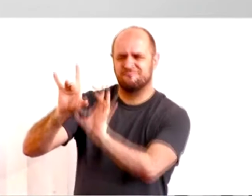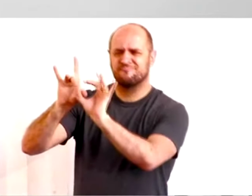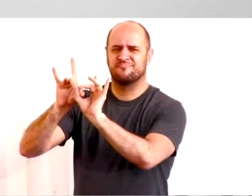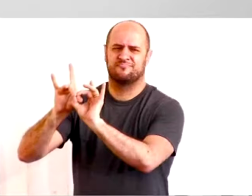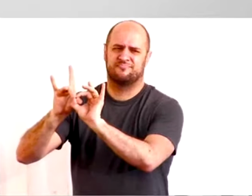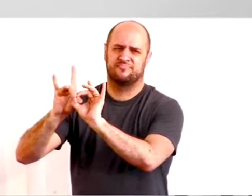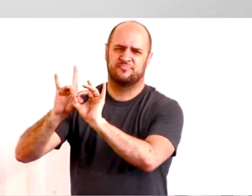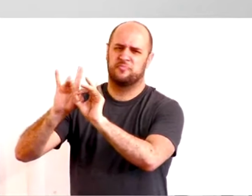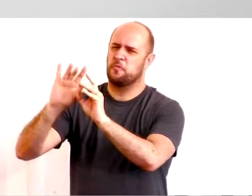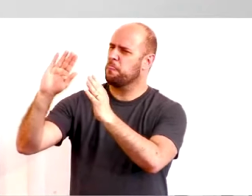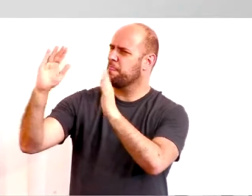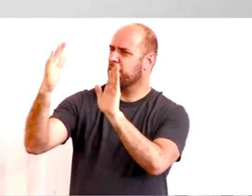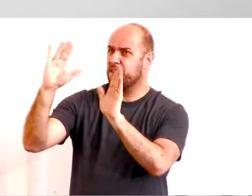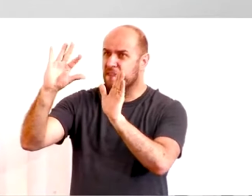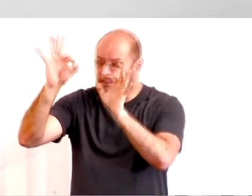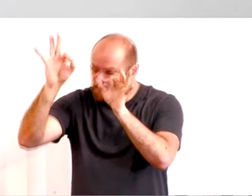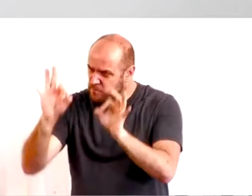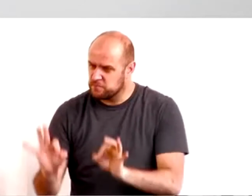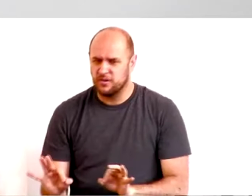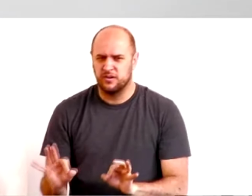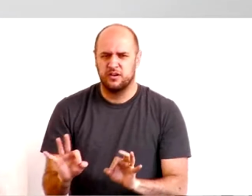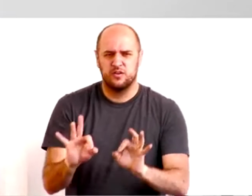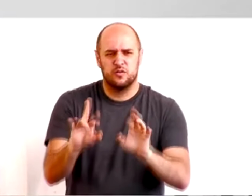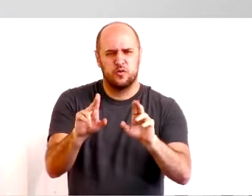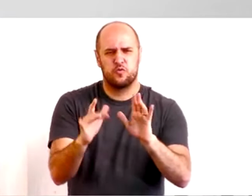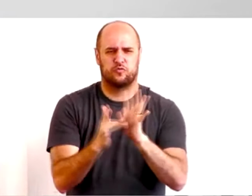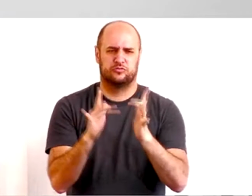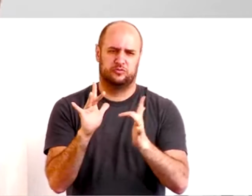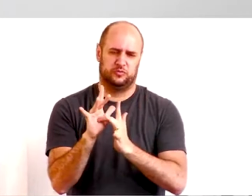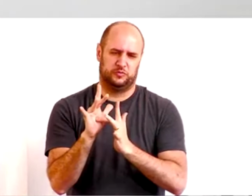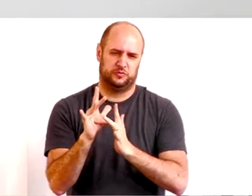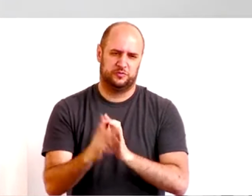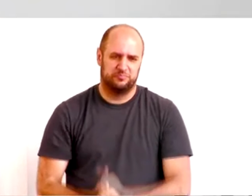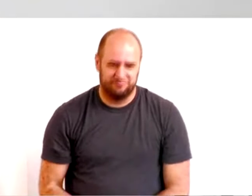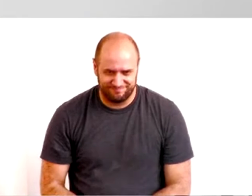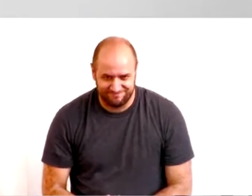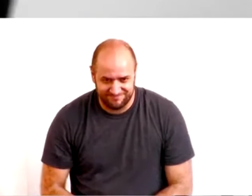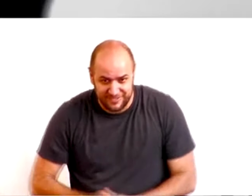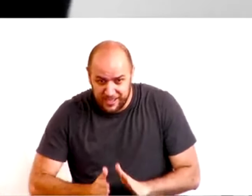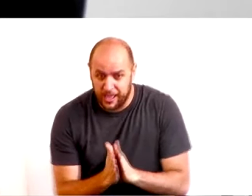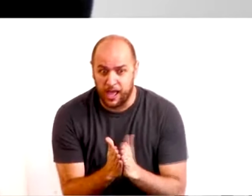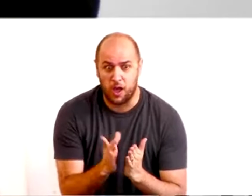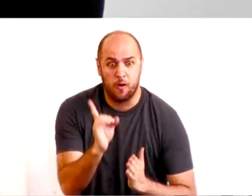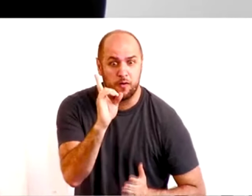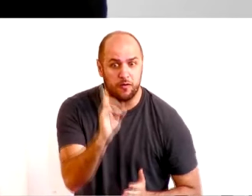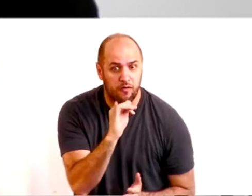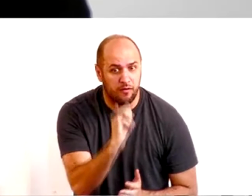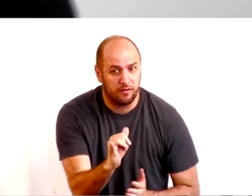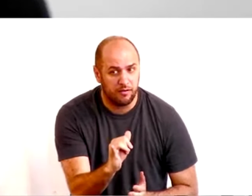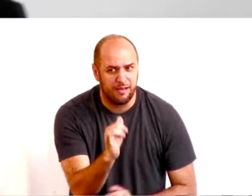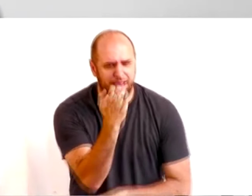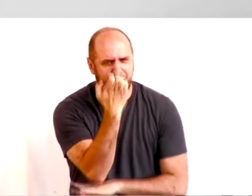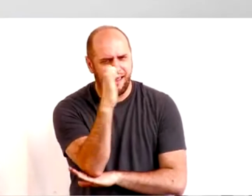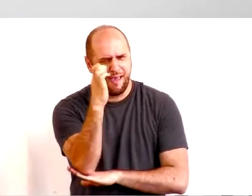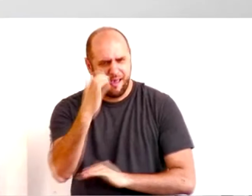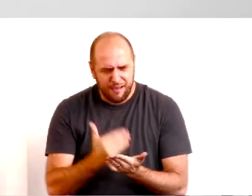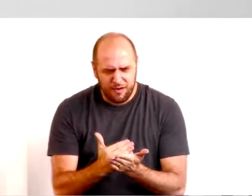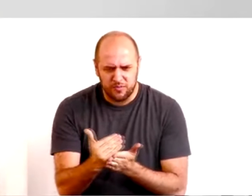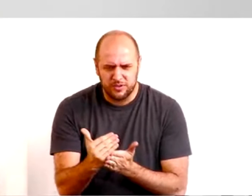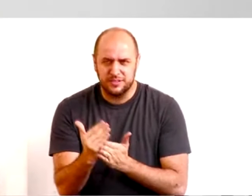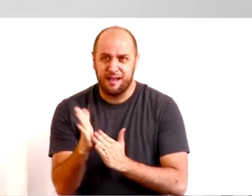imagem do Filho de Deus. Queridos, na Bíblia, do Éden até o novo céu e a